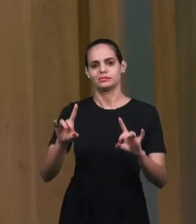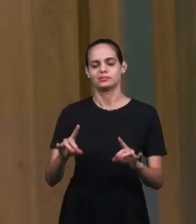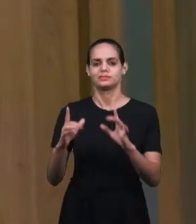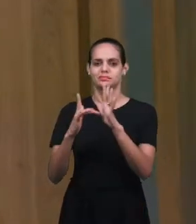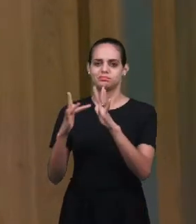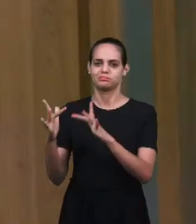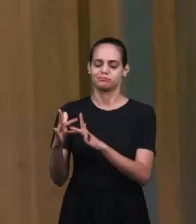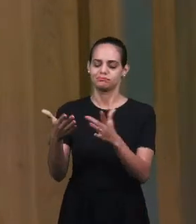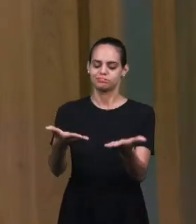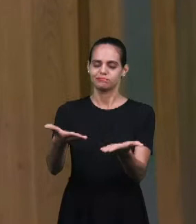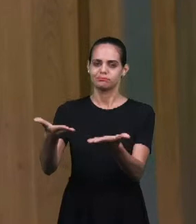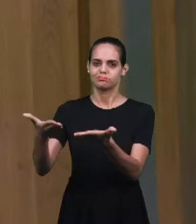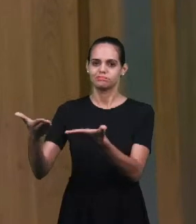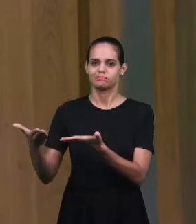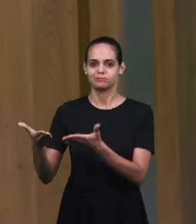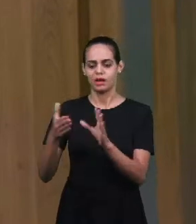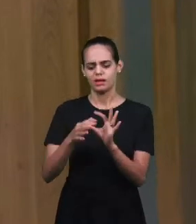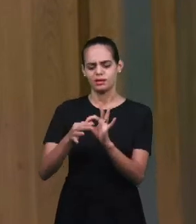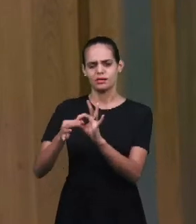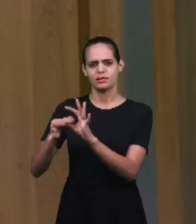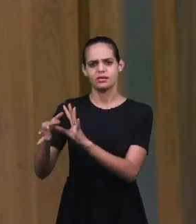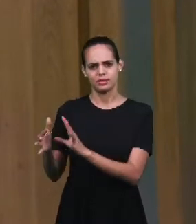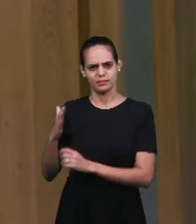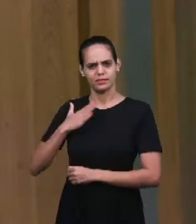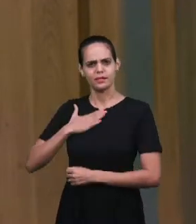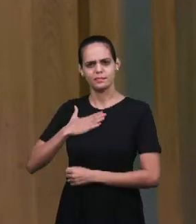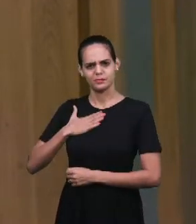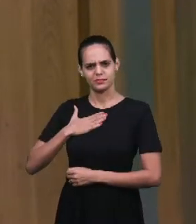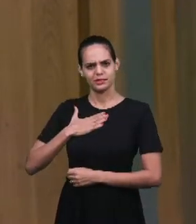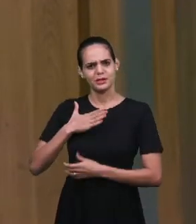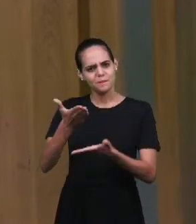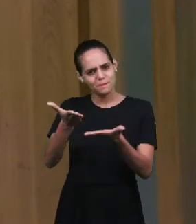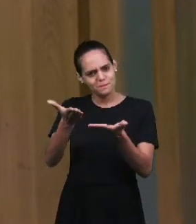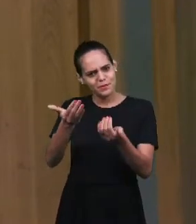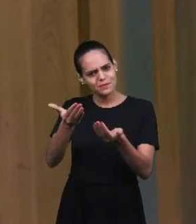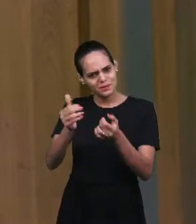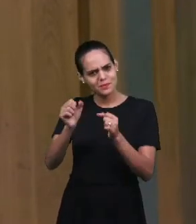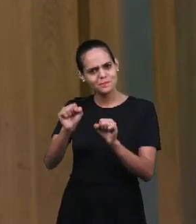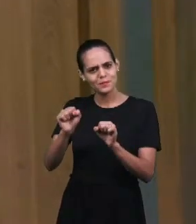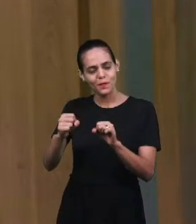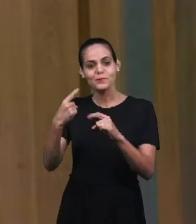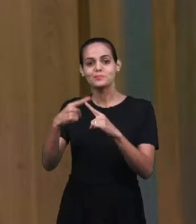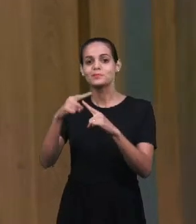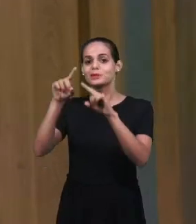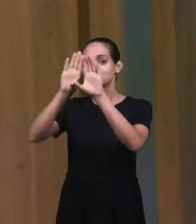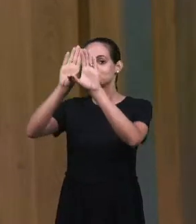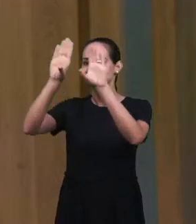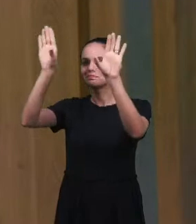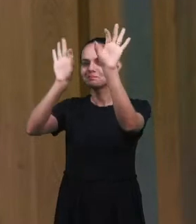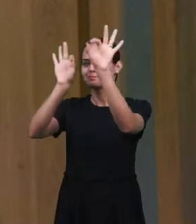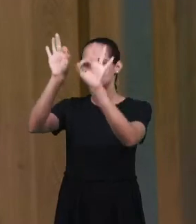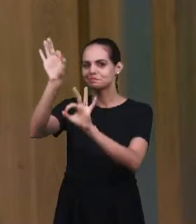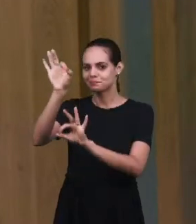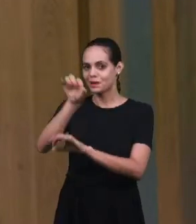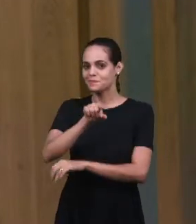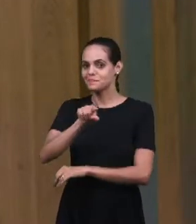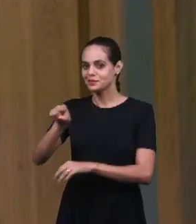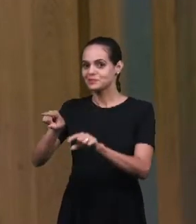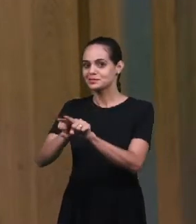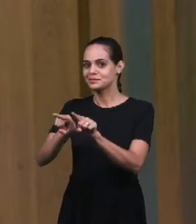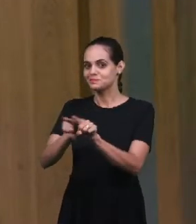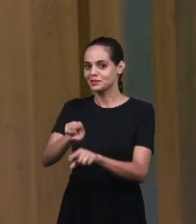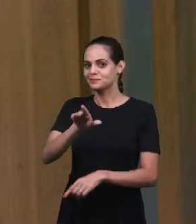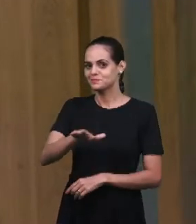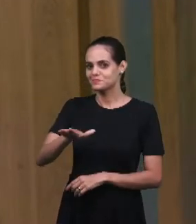mim os pequeninos, porque dos tais é o reino dos céus. Muito bem respondido, tanto pelo Henrique, quanto também pelo